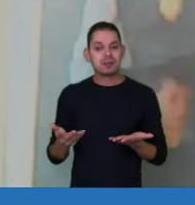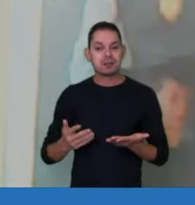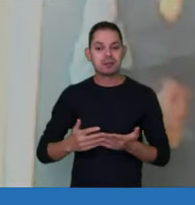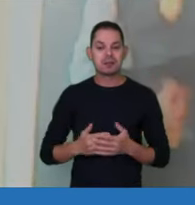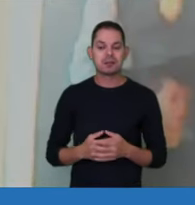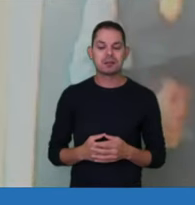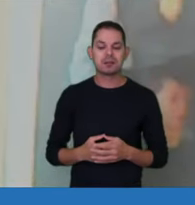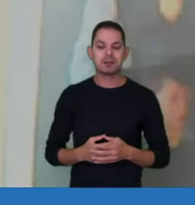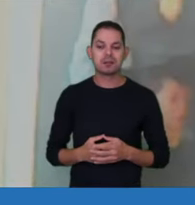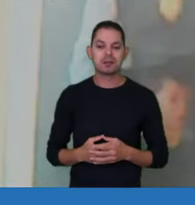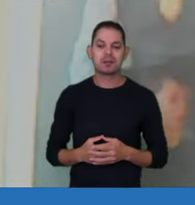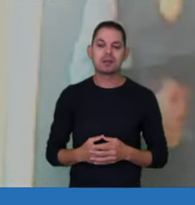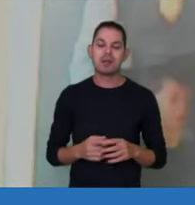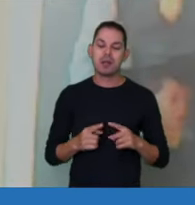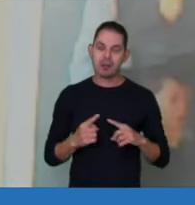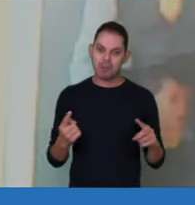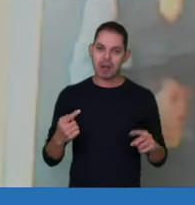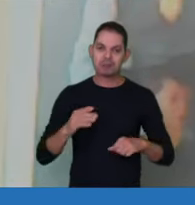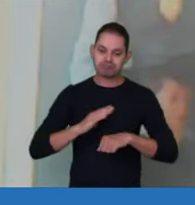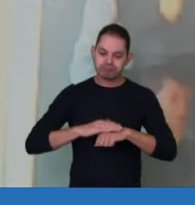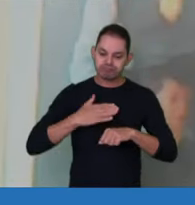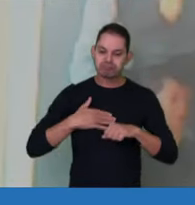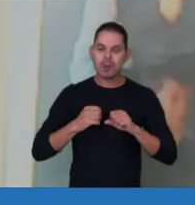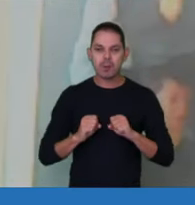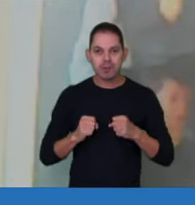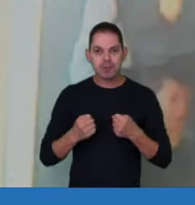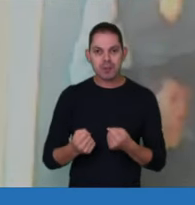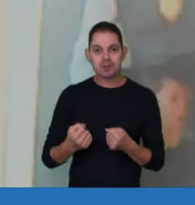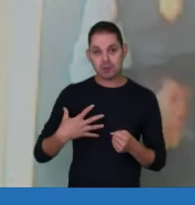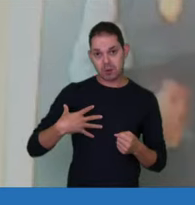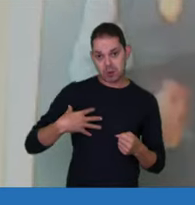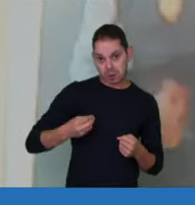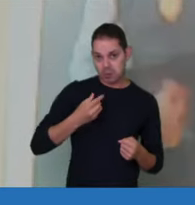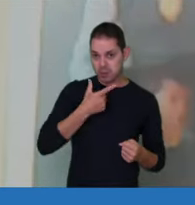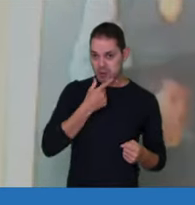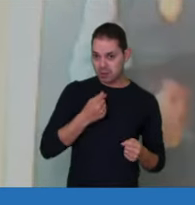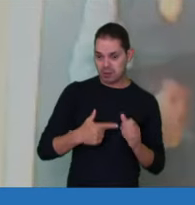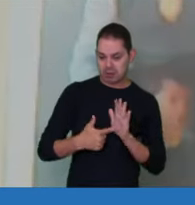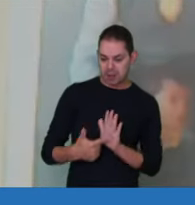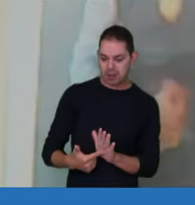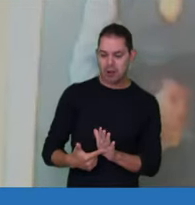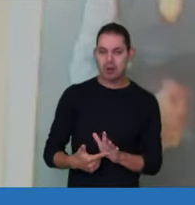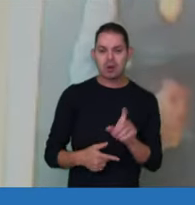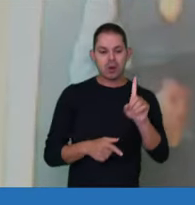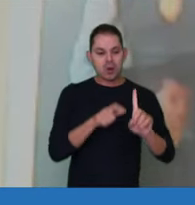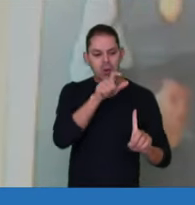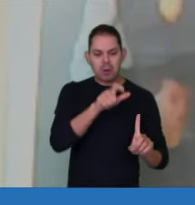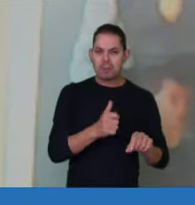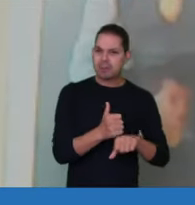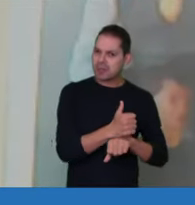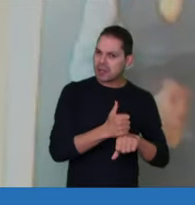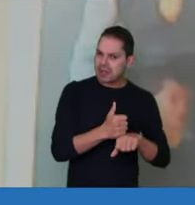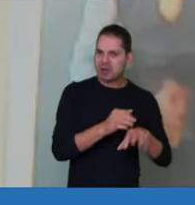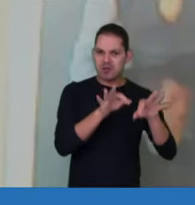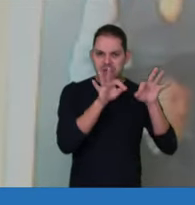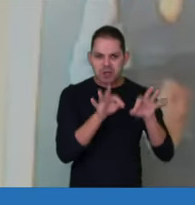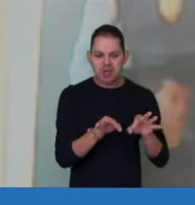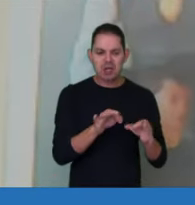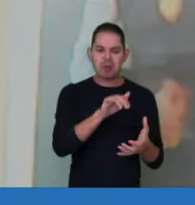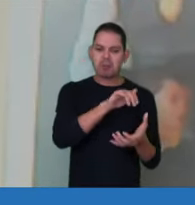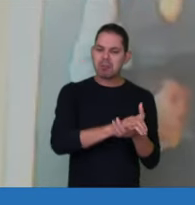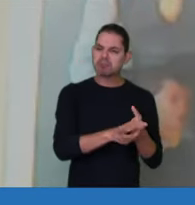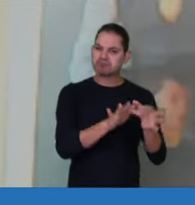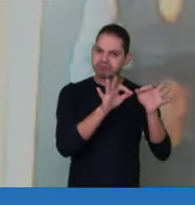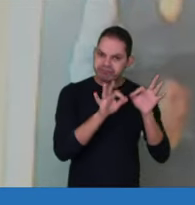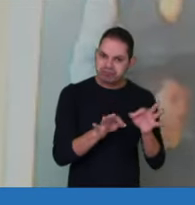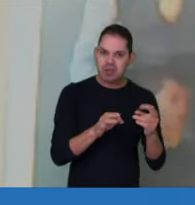eu tento mostrar para o meu filho o excelente profissional que o Anderson era, o excelente marido que ele era, dar os